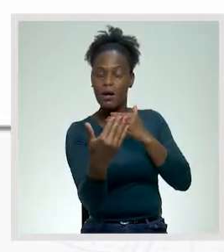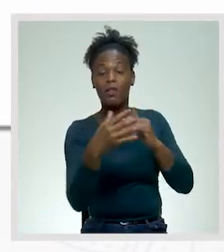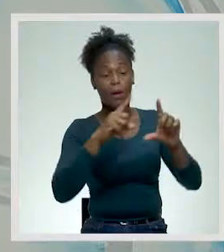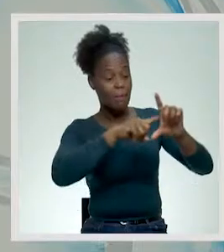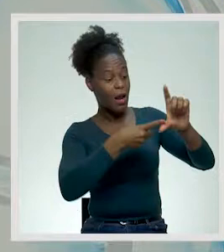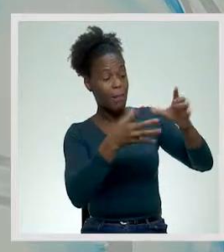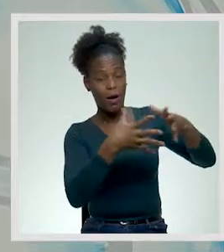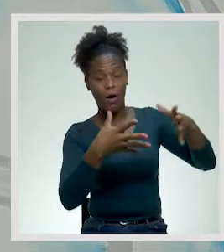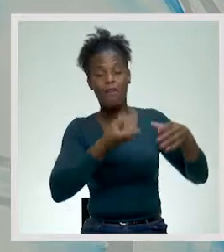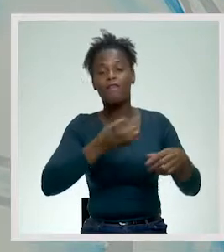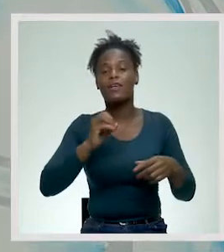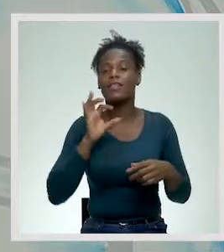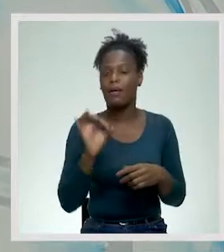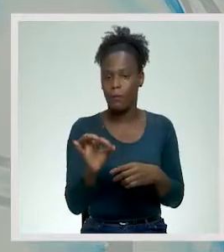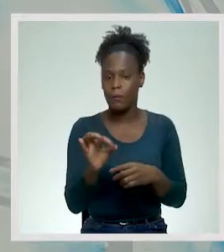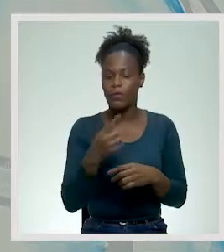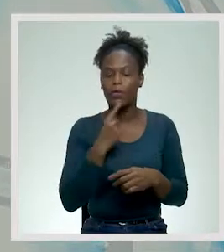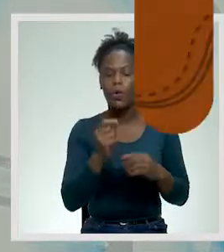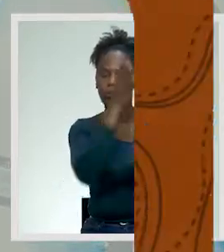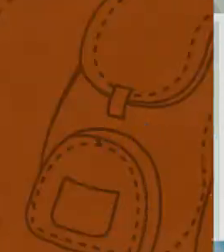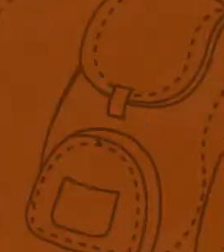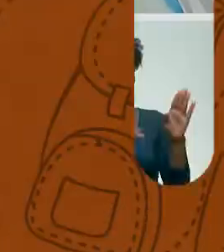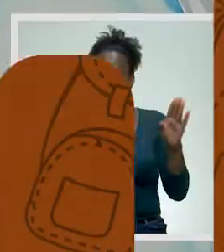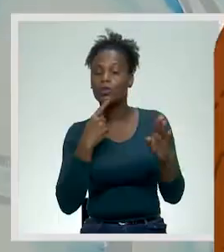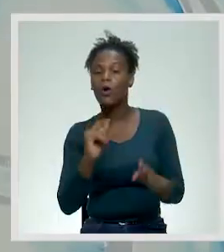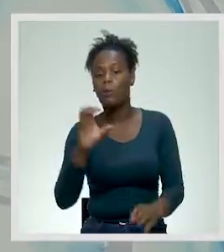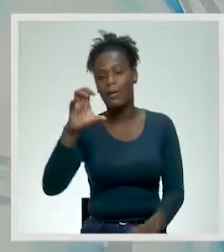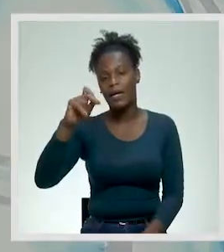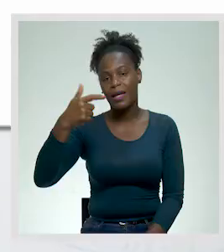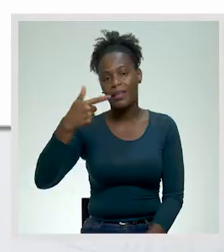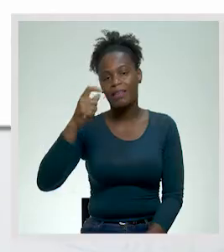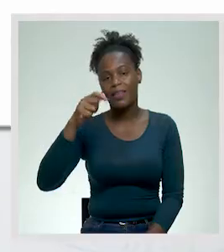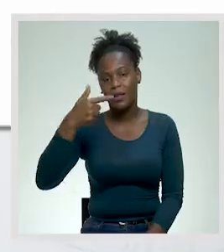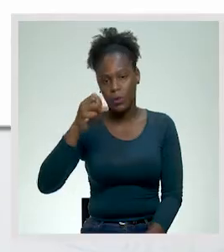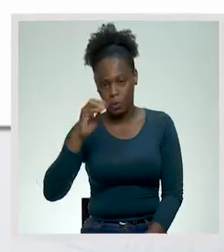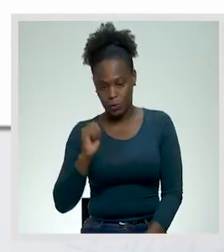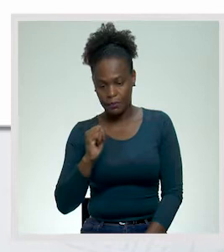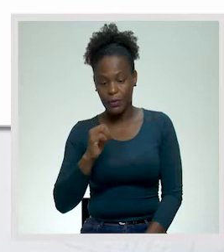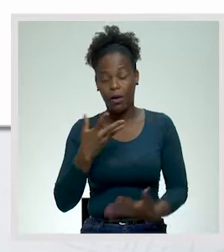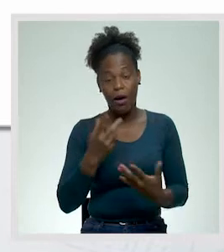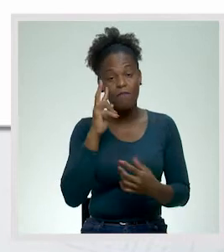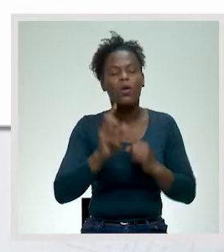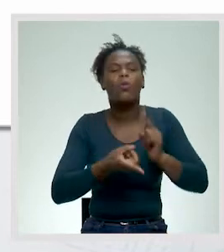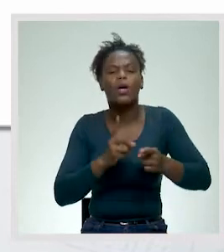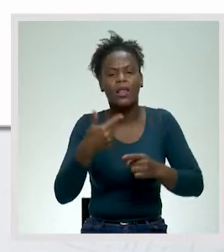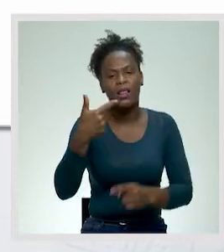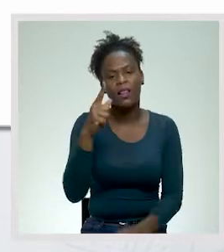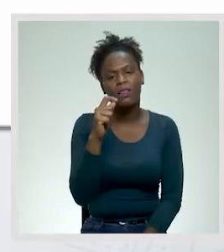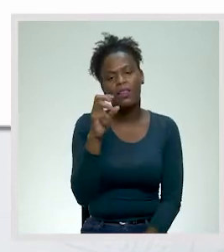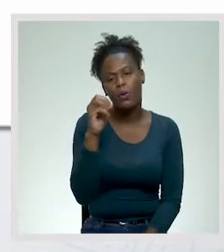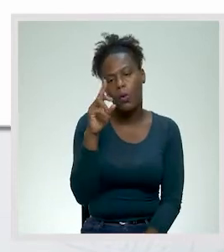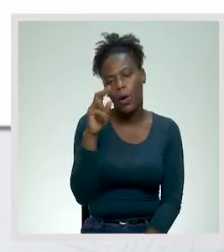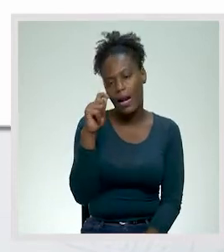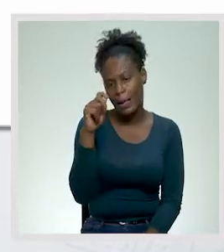demais lados chamam-se catetos. Teorema de Pitágoras. Vamos ver a definição 1. Num